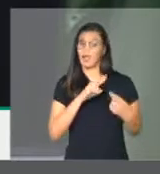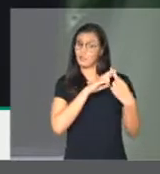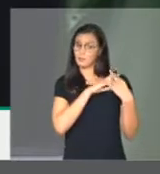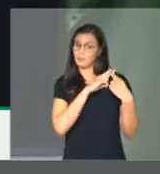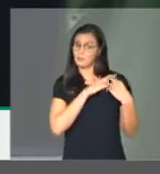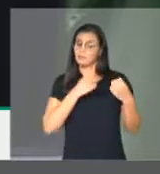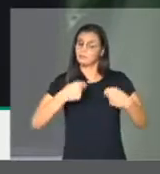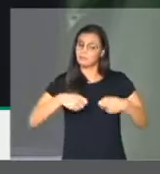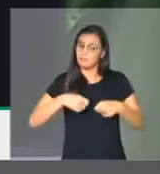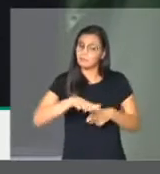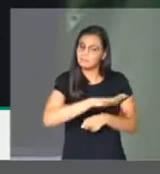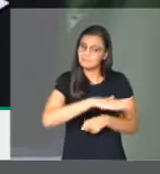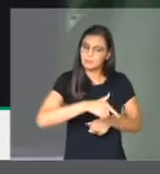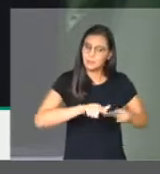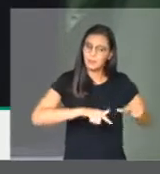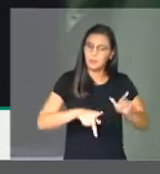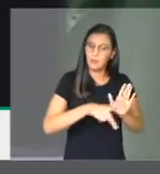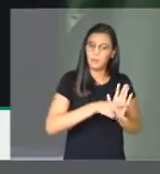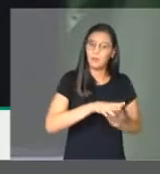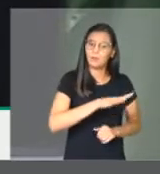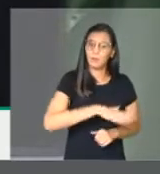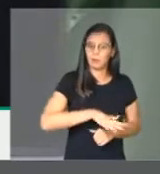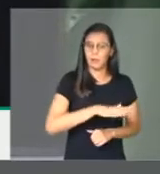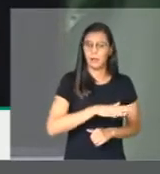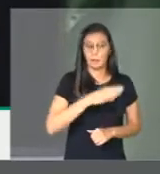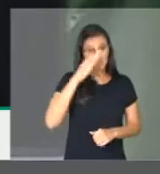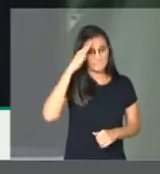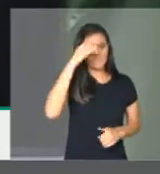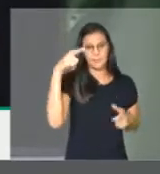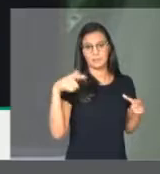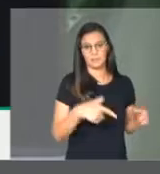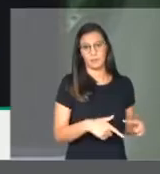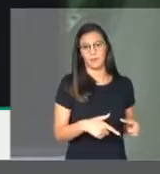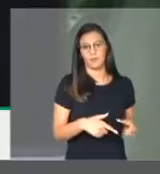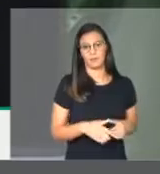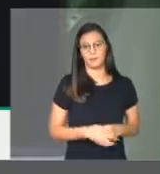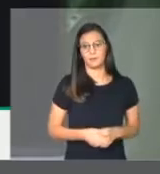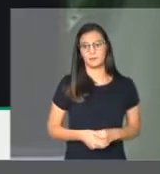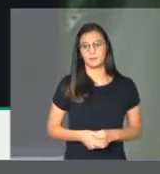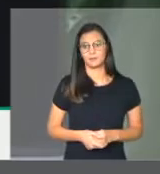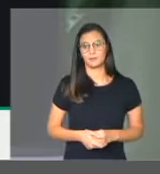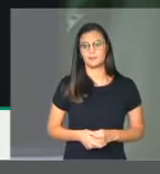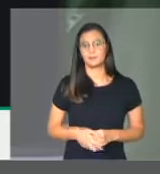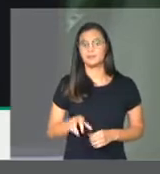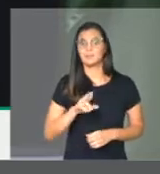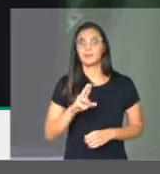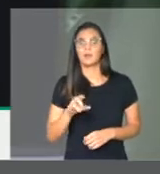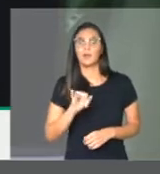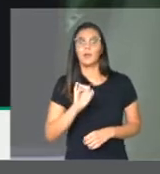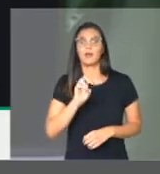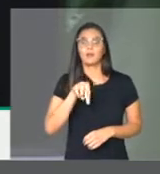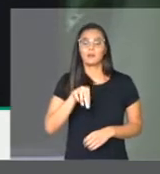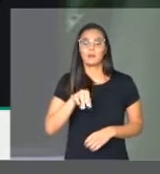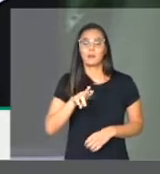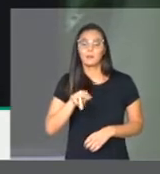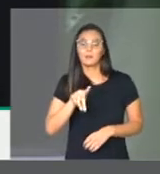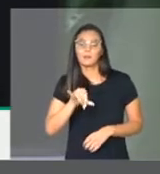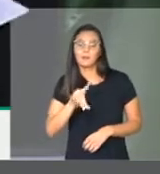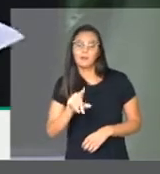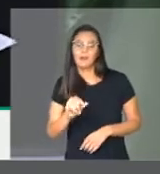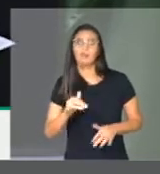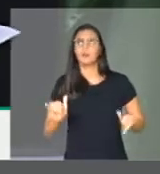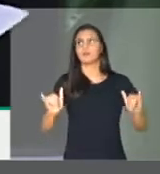agir, de modo exclusivo, posto que mandato de poderes limitados e não a imunidade que muitos